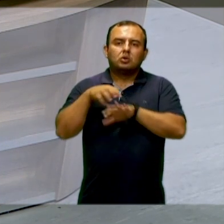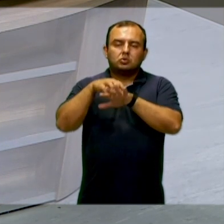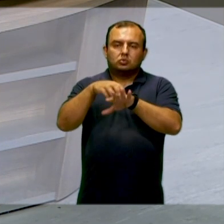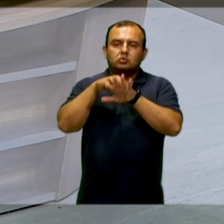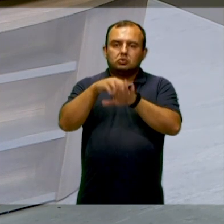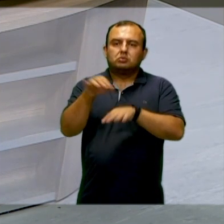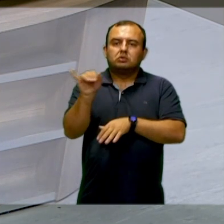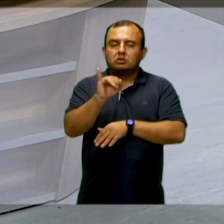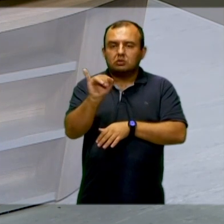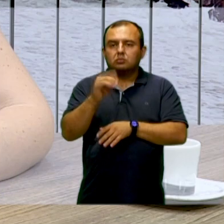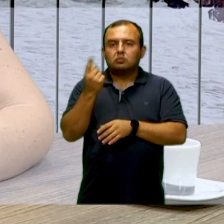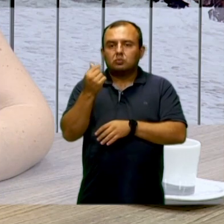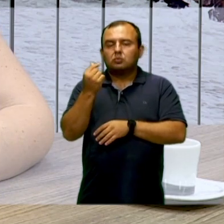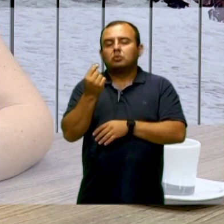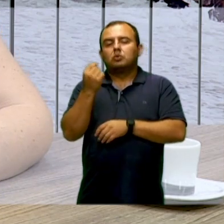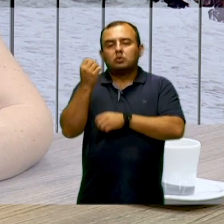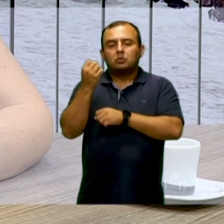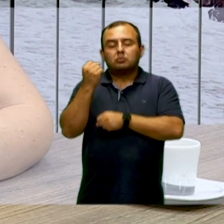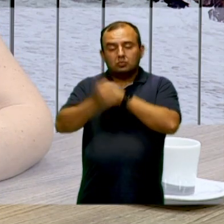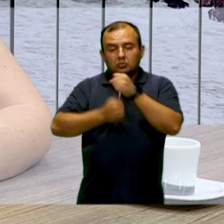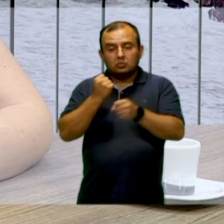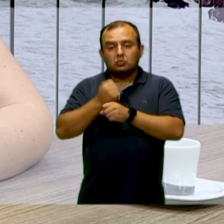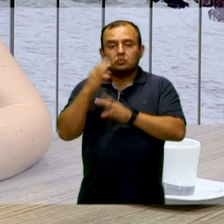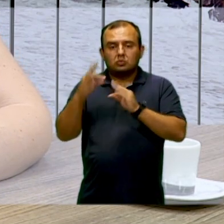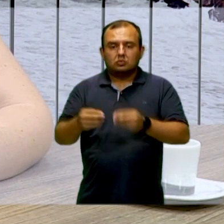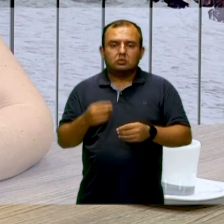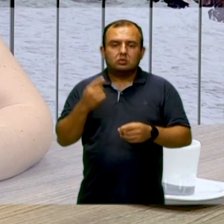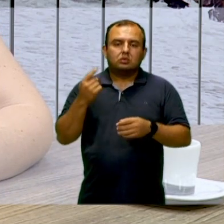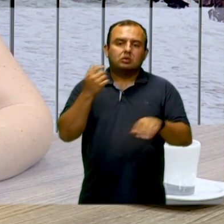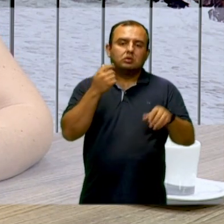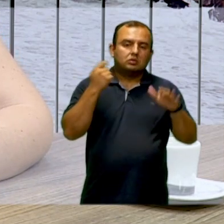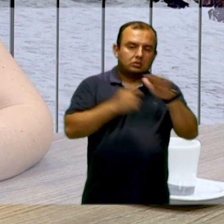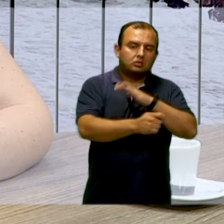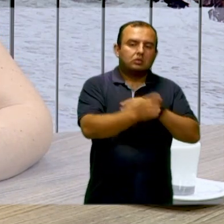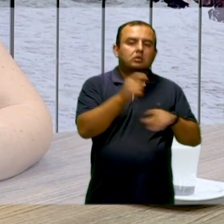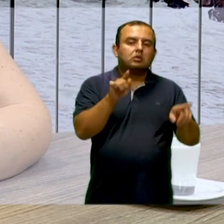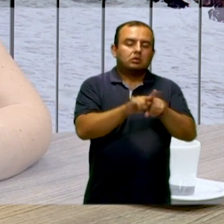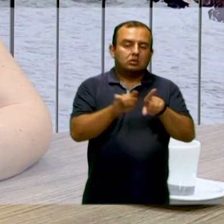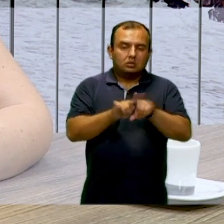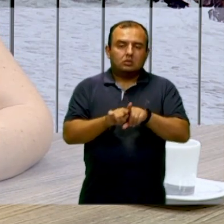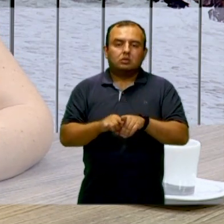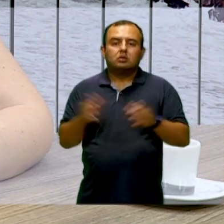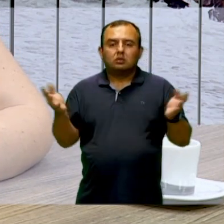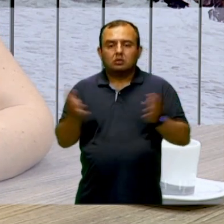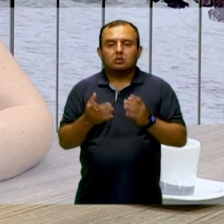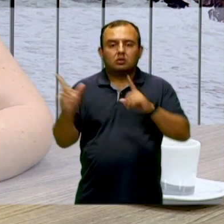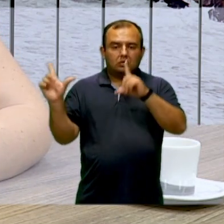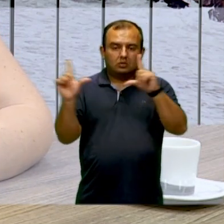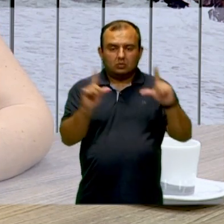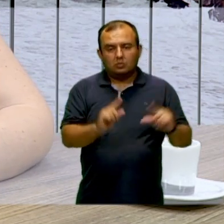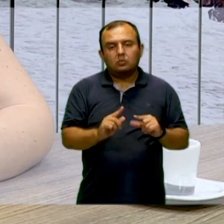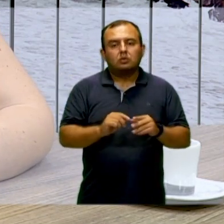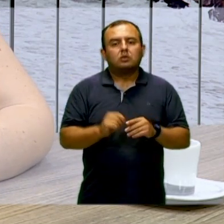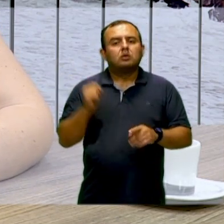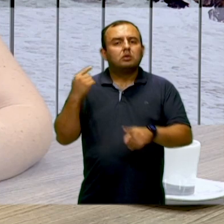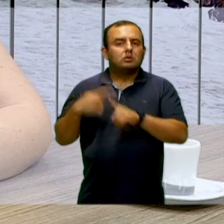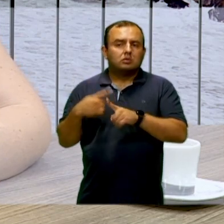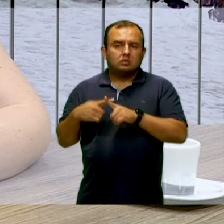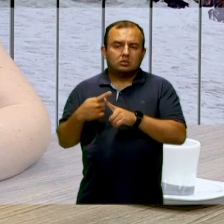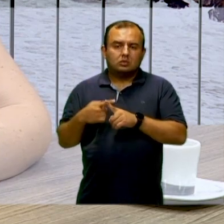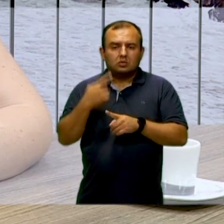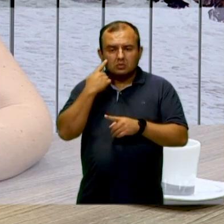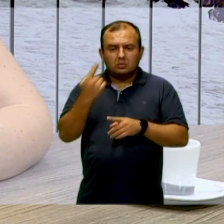inteiro. E nós estamos investindo nesses profissionais, nesse atleta. Mesmo assim, houve redução. Por quê? A